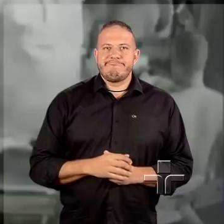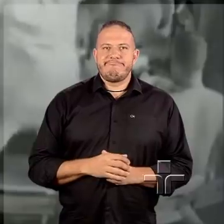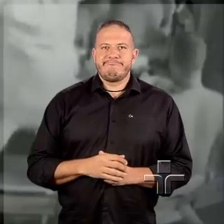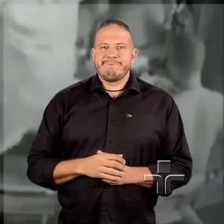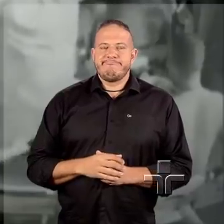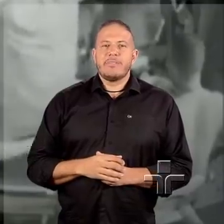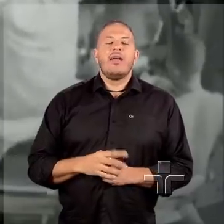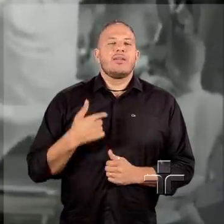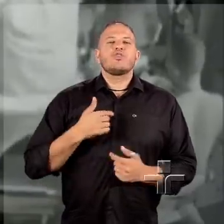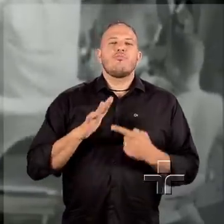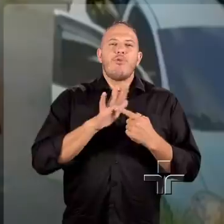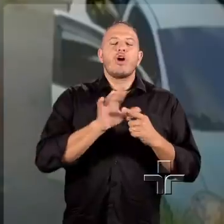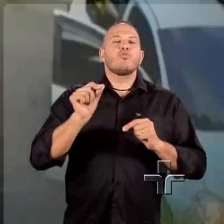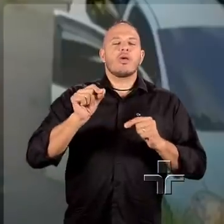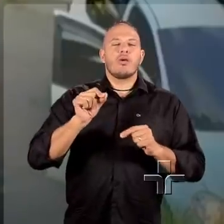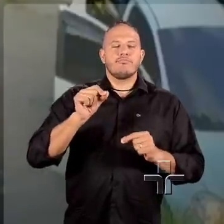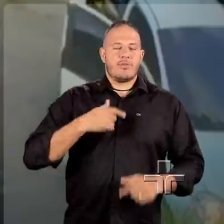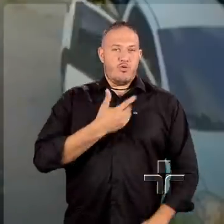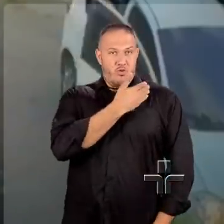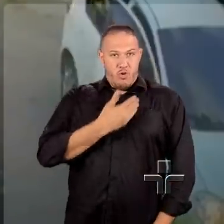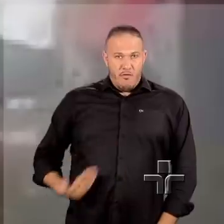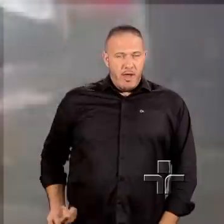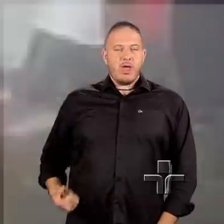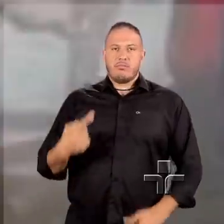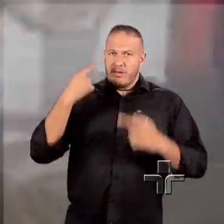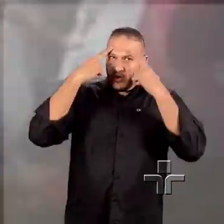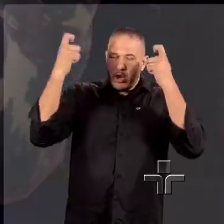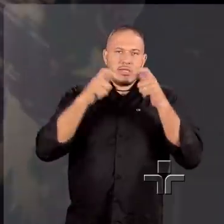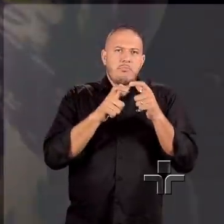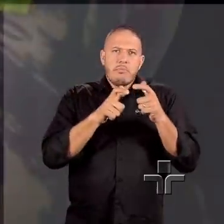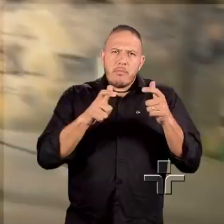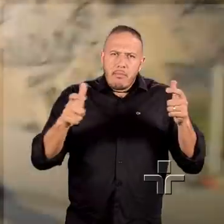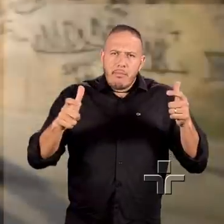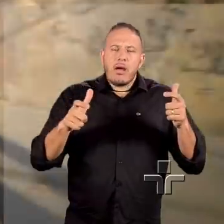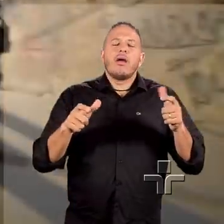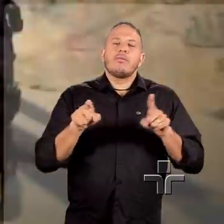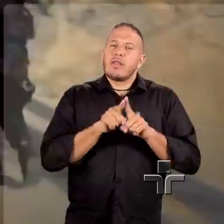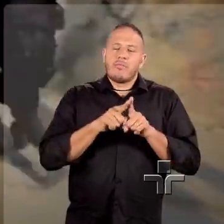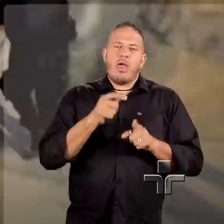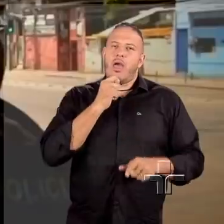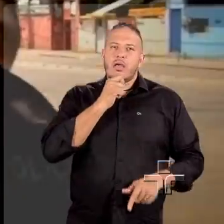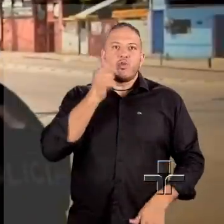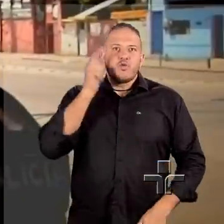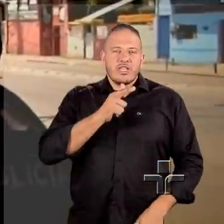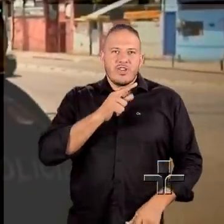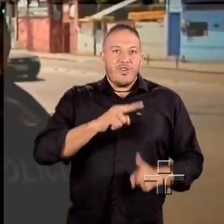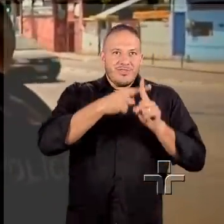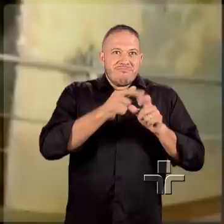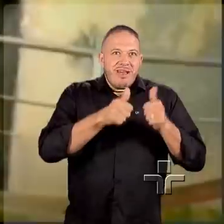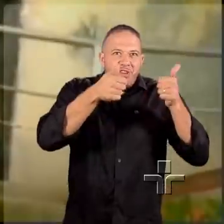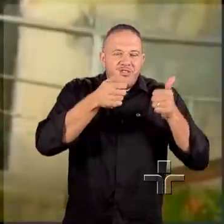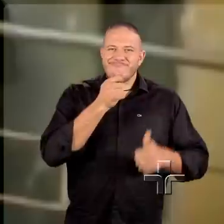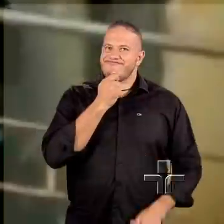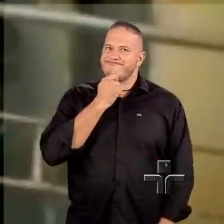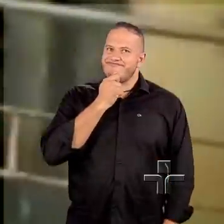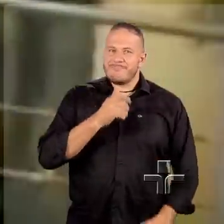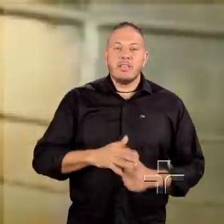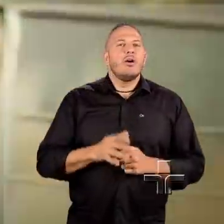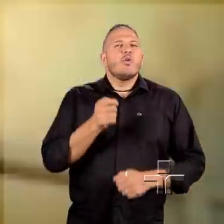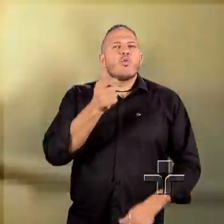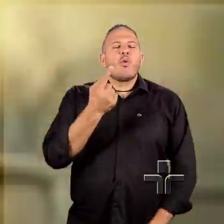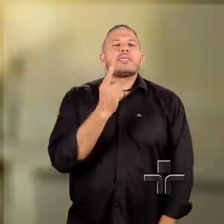Uma resposta do governo à violência desenfreada e ainda sem resultado positivo. Foram